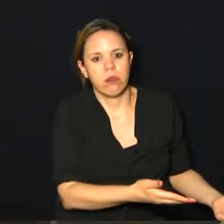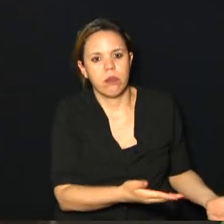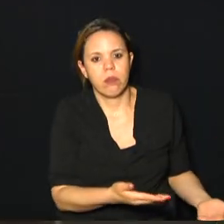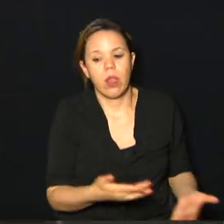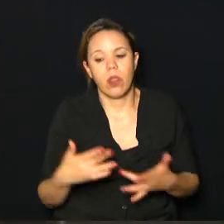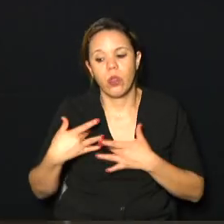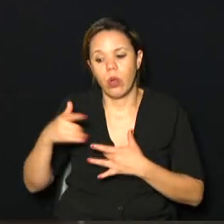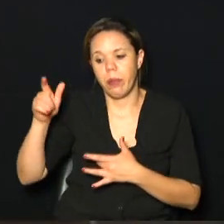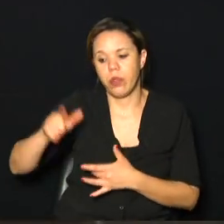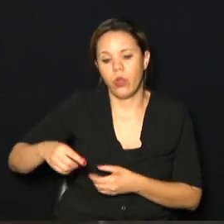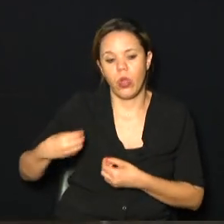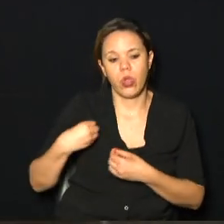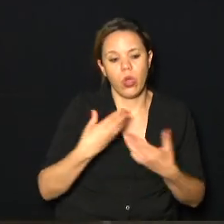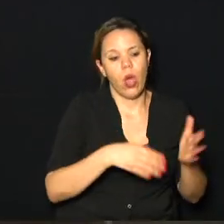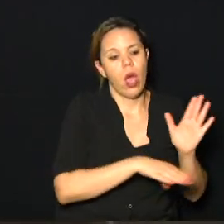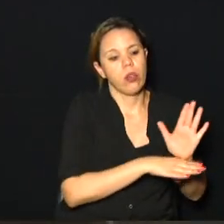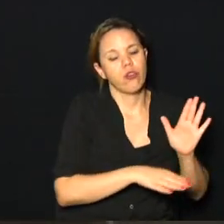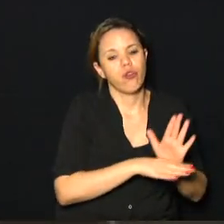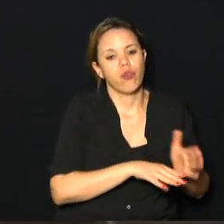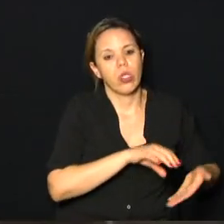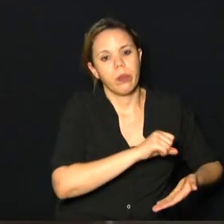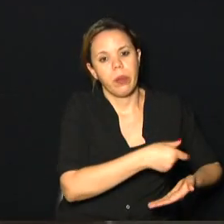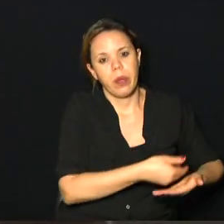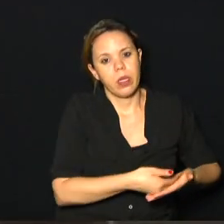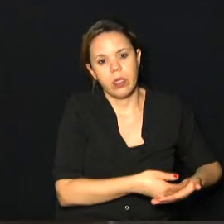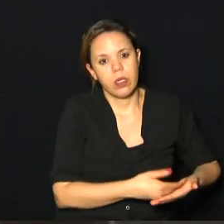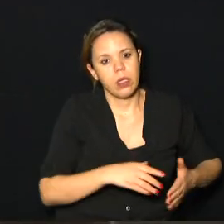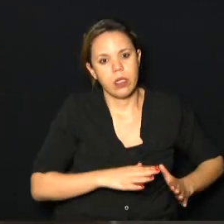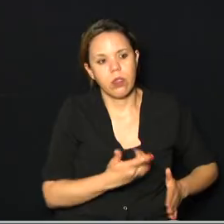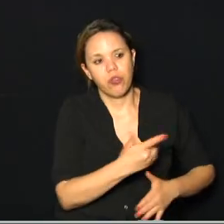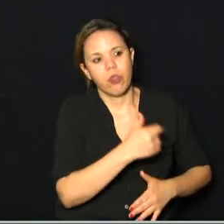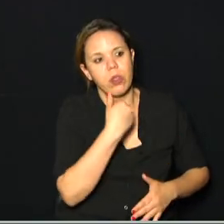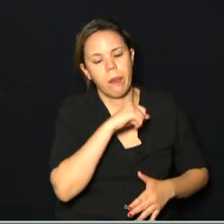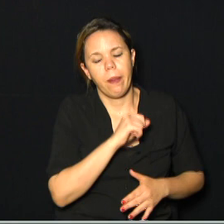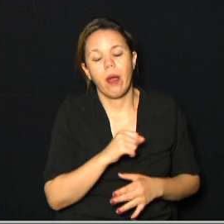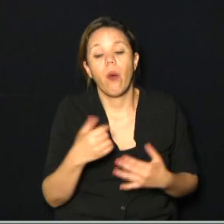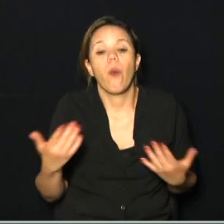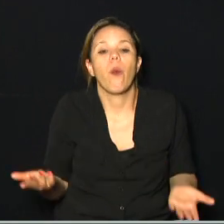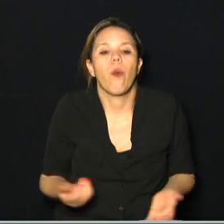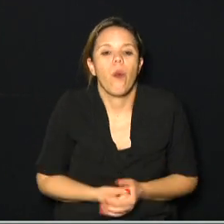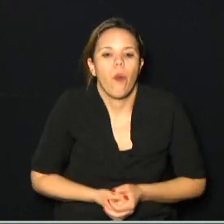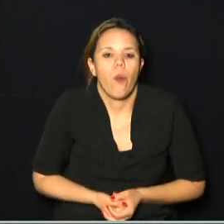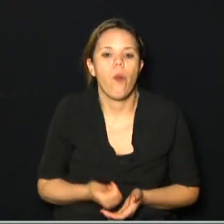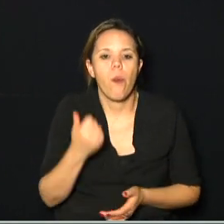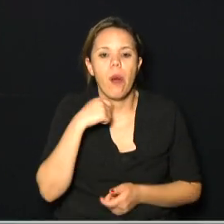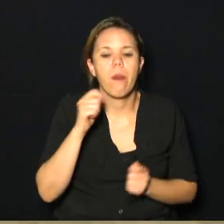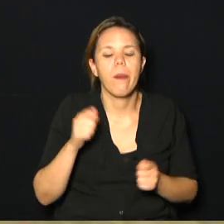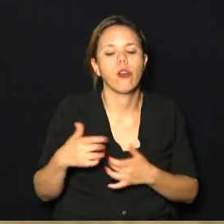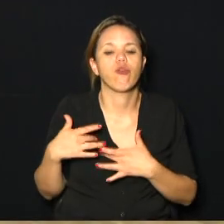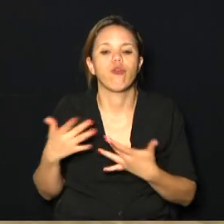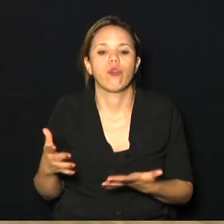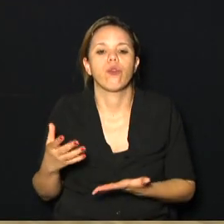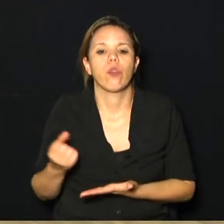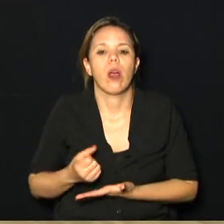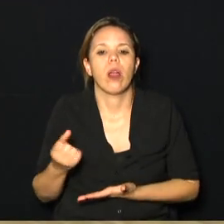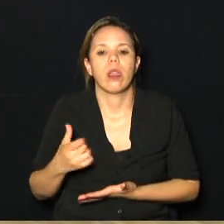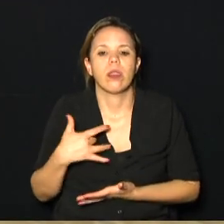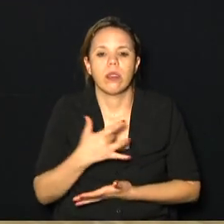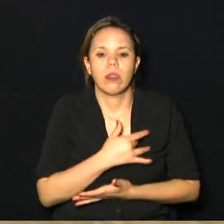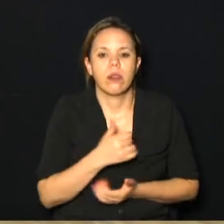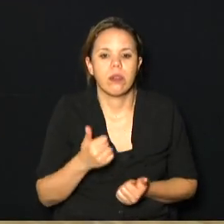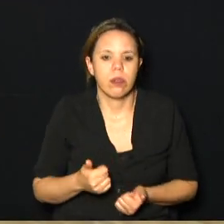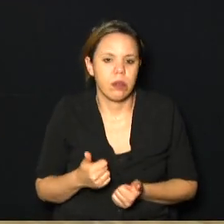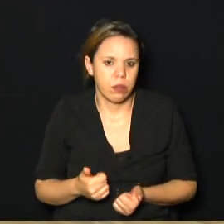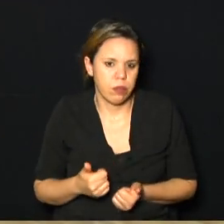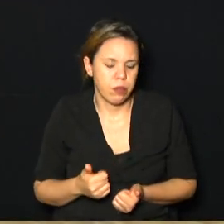da doadora ajuda a amamentar esses prematurinhos que a gente tem lá. Em quais condições a mãe pode doar leite? Ela tem que estar saudável, né,